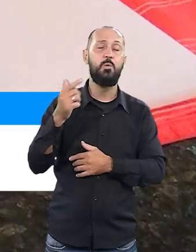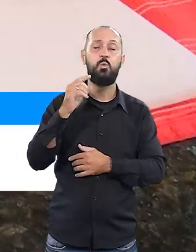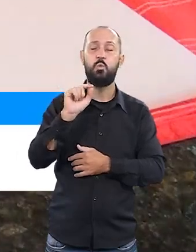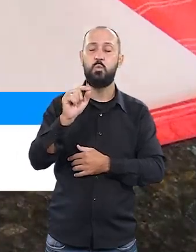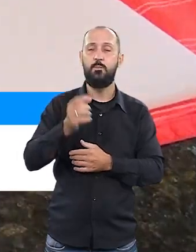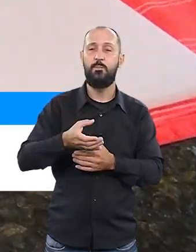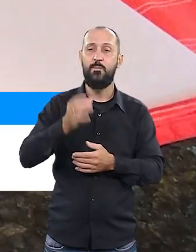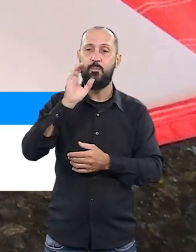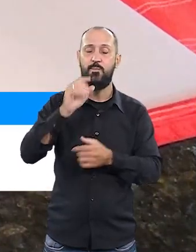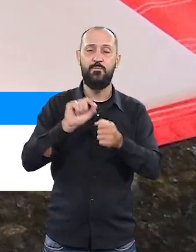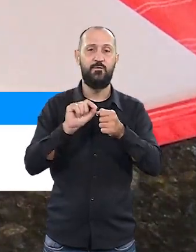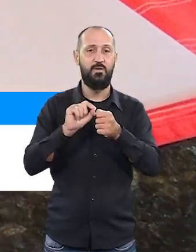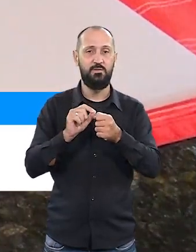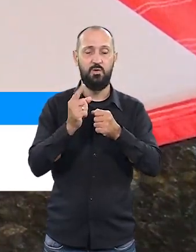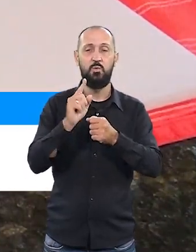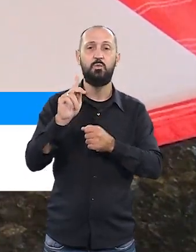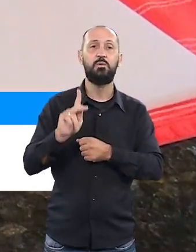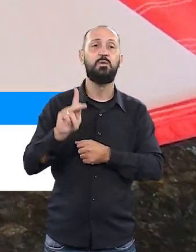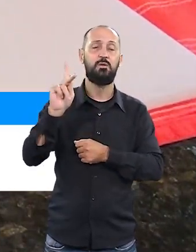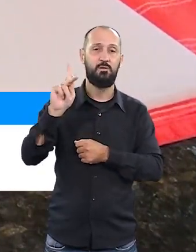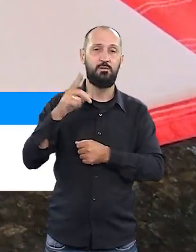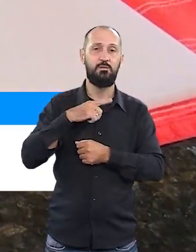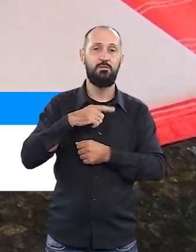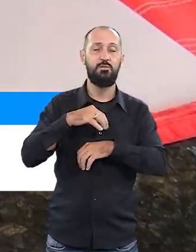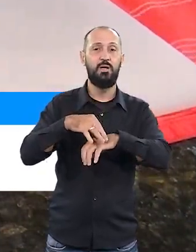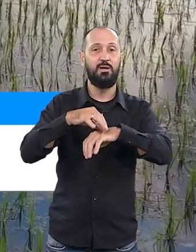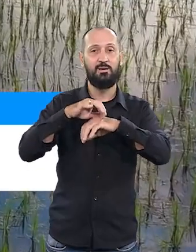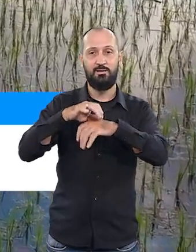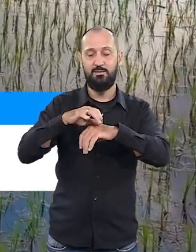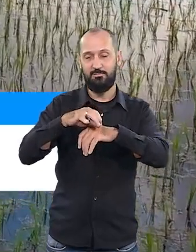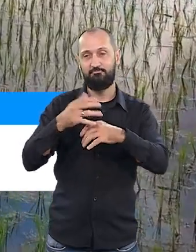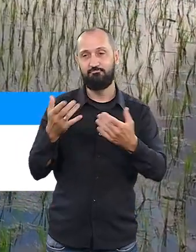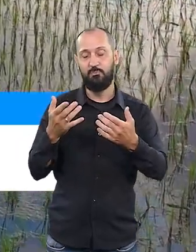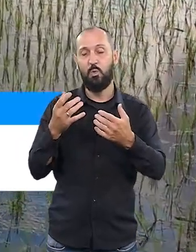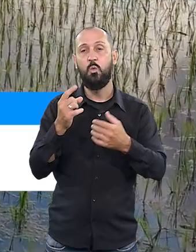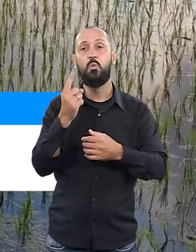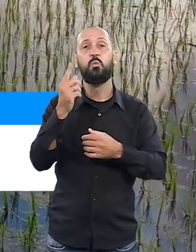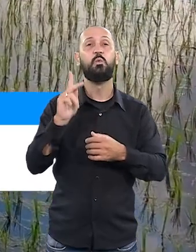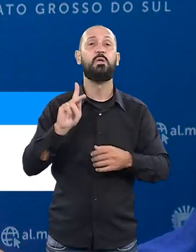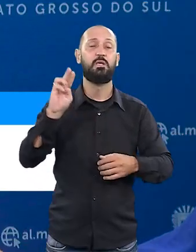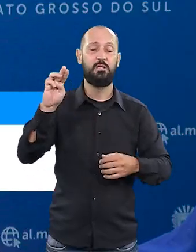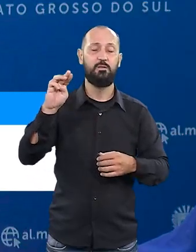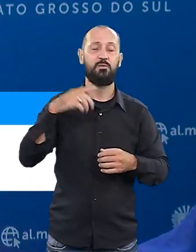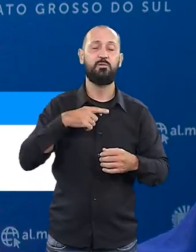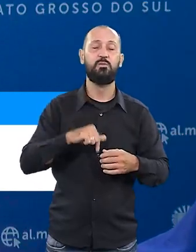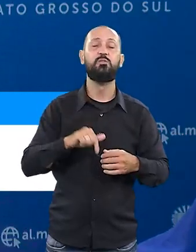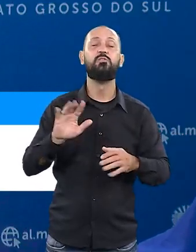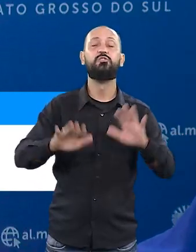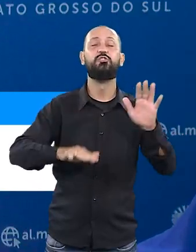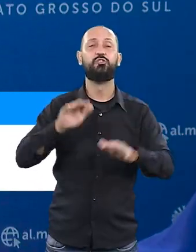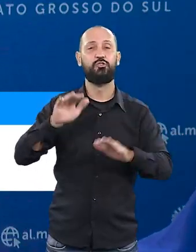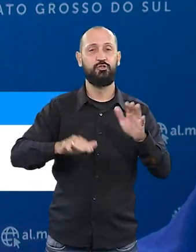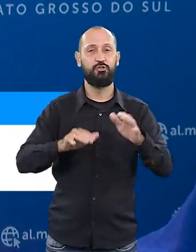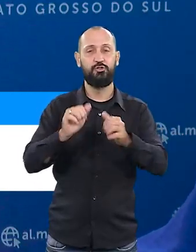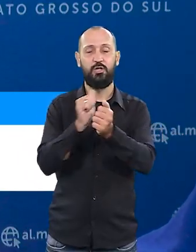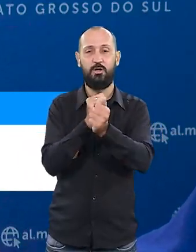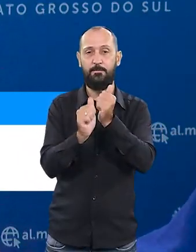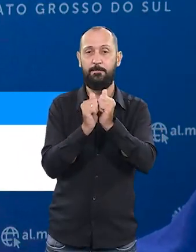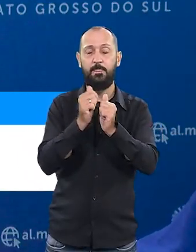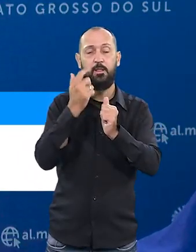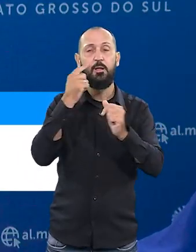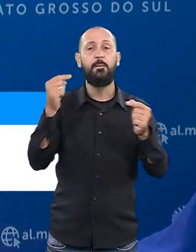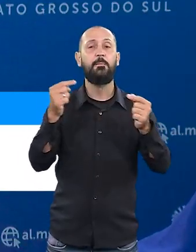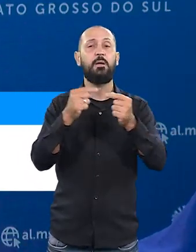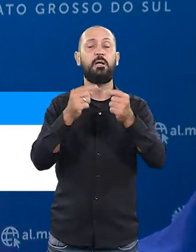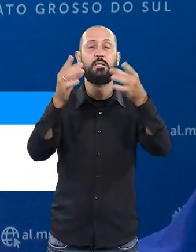águas para ser produzidos por exemplo 1 kg de carne bov ou 1 kg de arroz então a gente pensa muito nessa relação a fim de